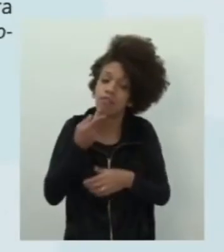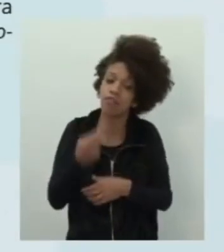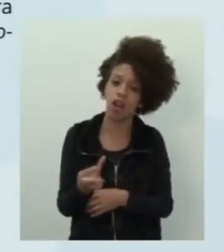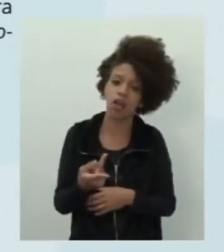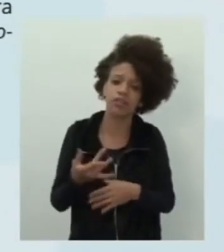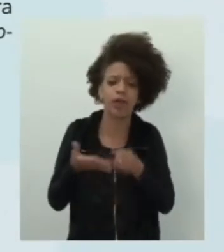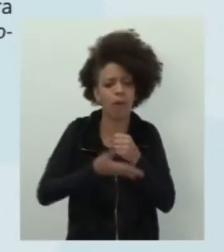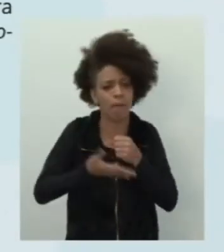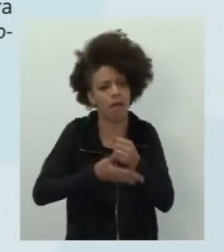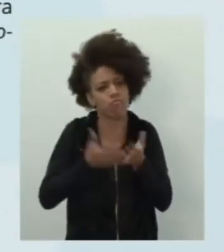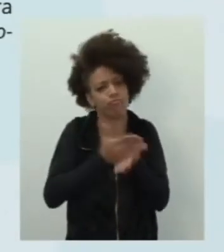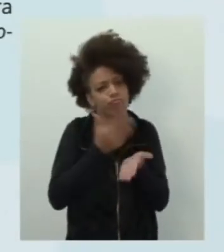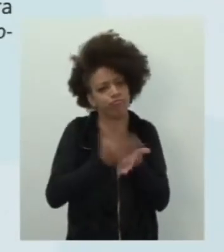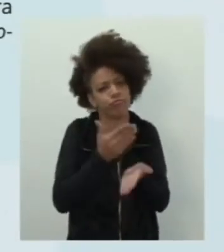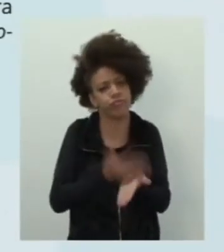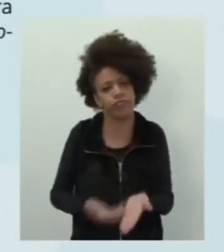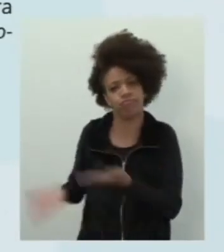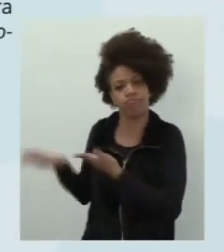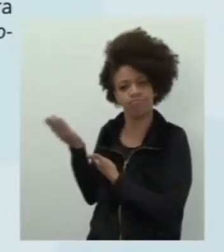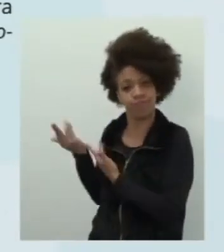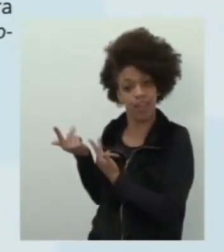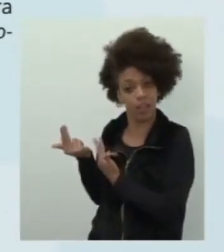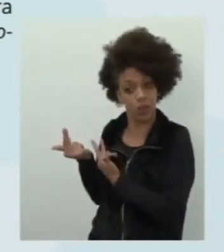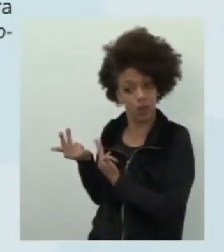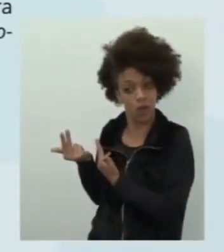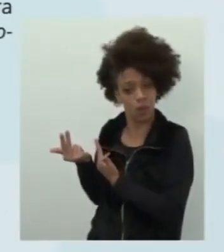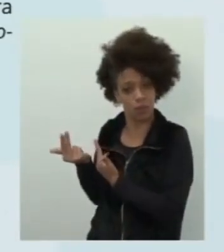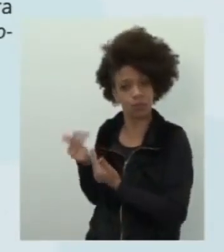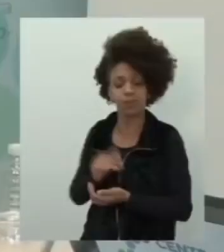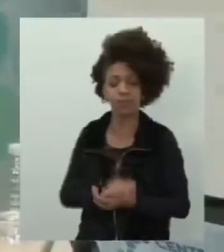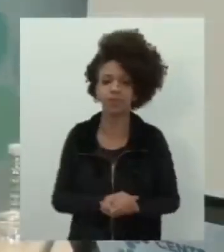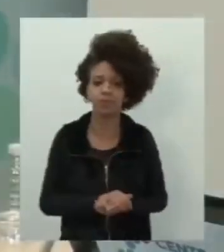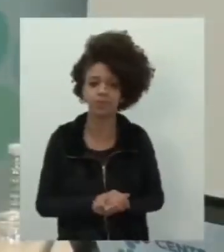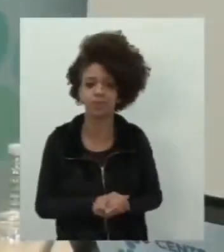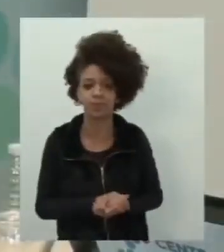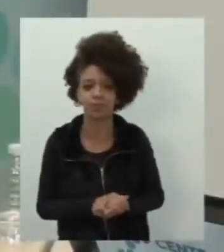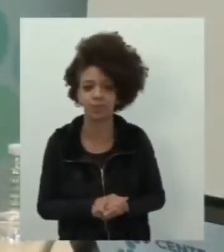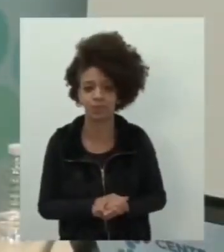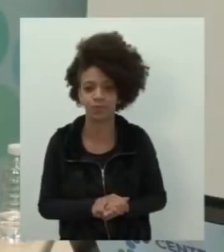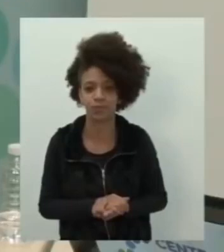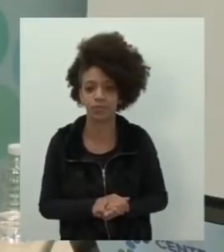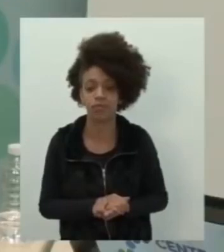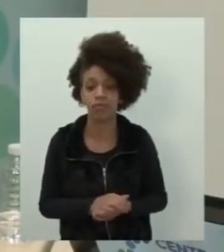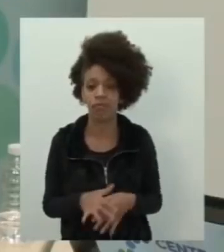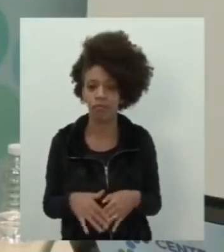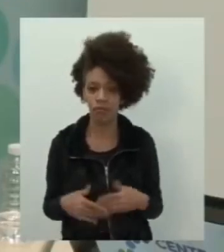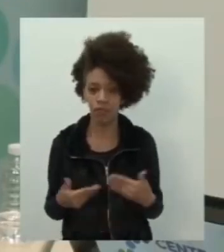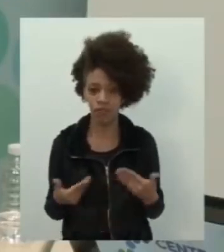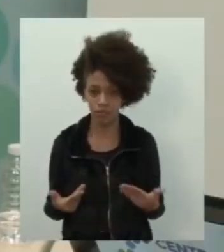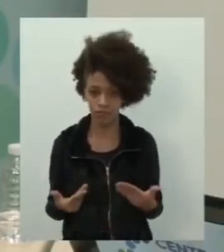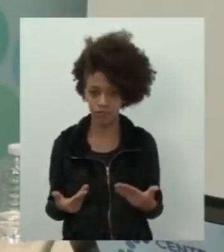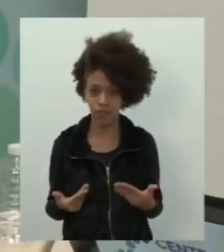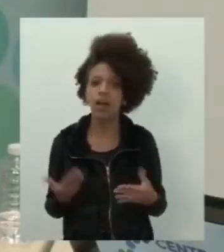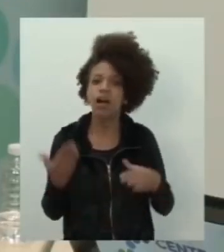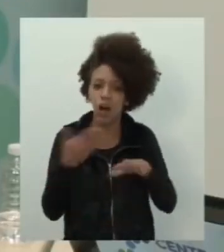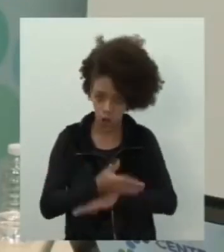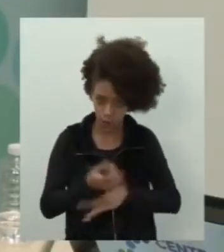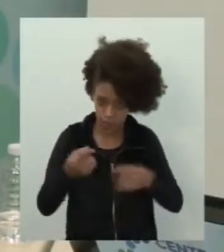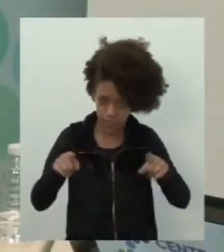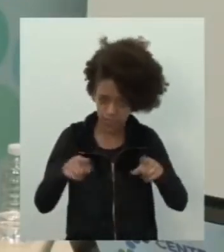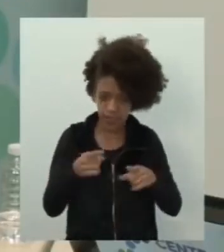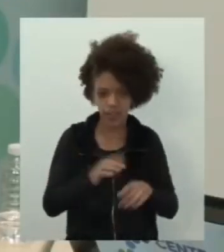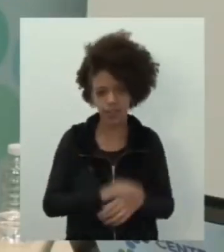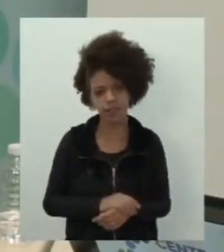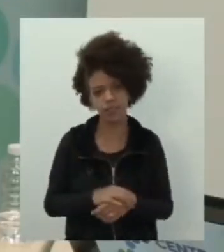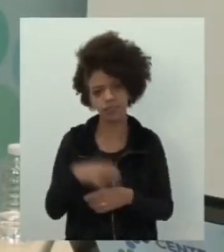um livro como este que vocês têm como um cancioneiro. Tá bom, gente? Então, vamos partir para as cantigas